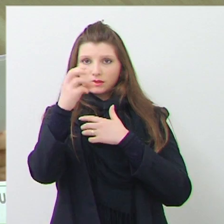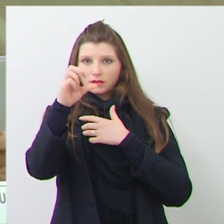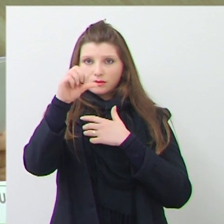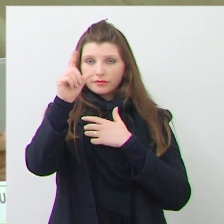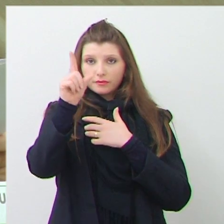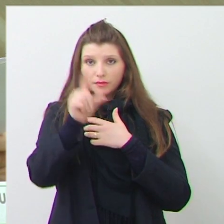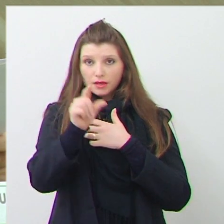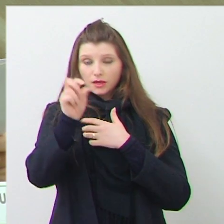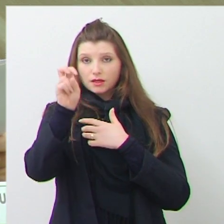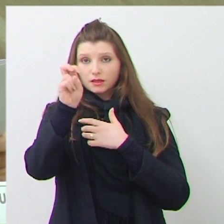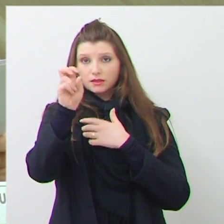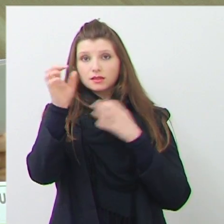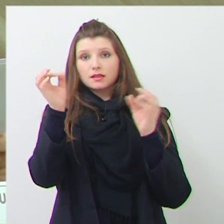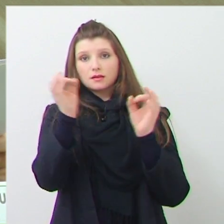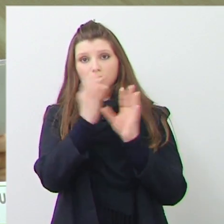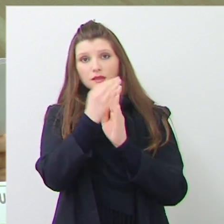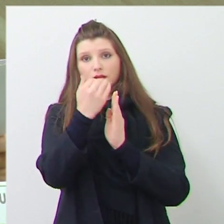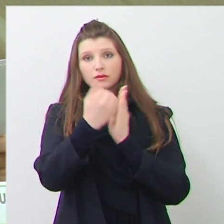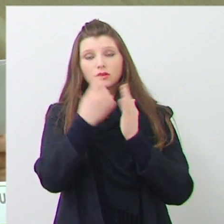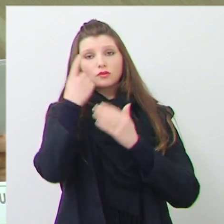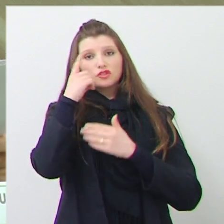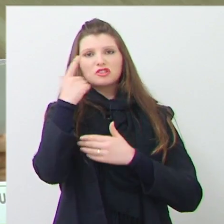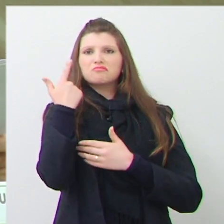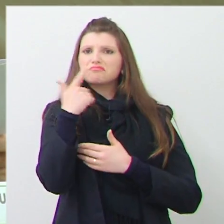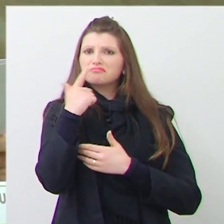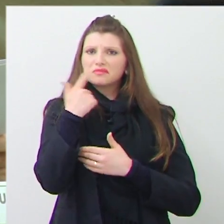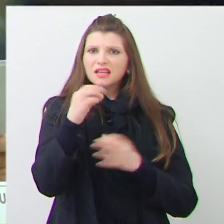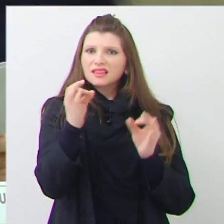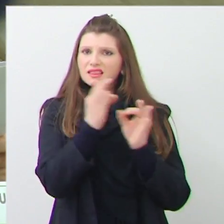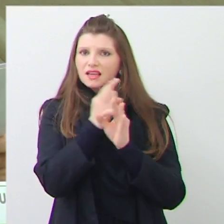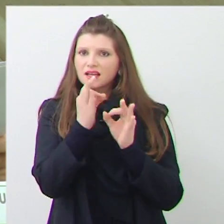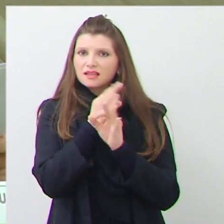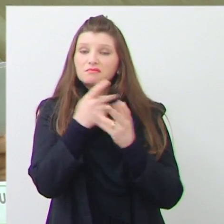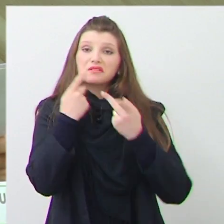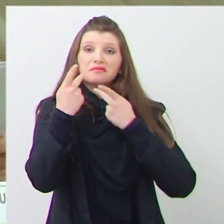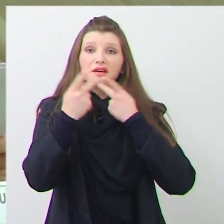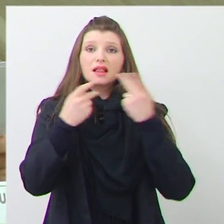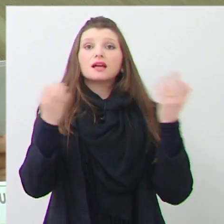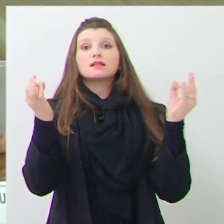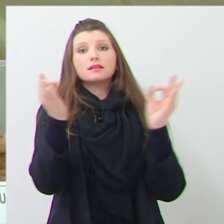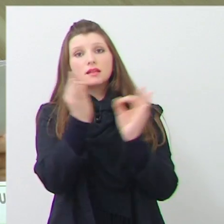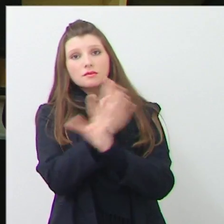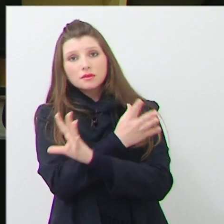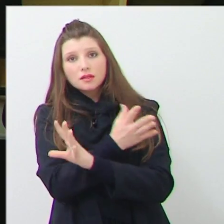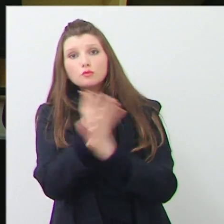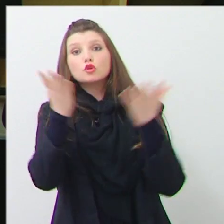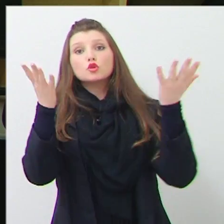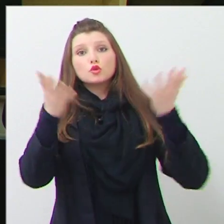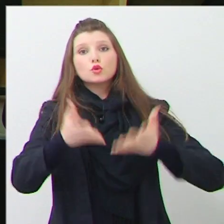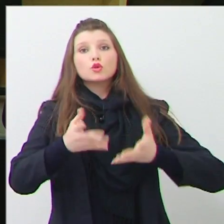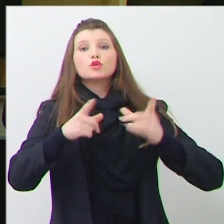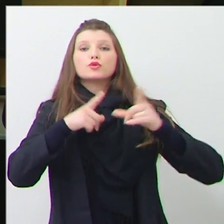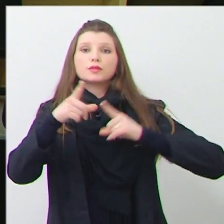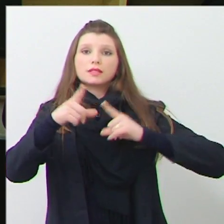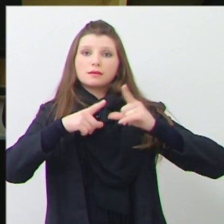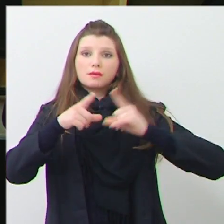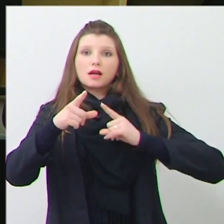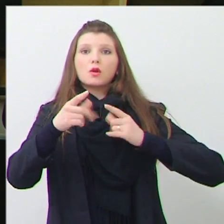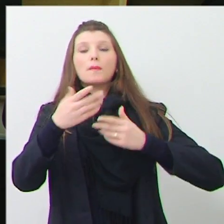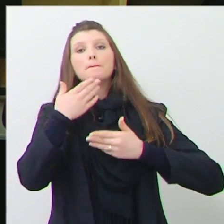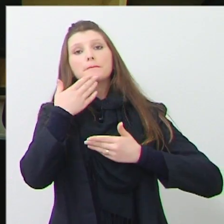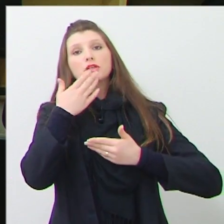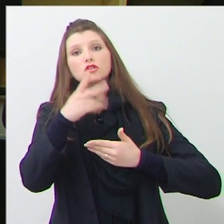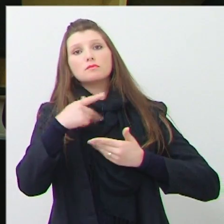039/15. Terminada a ordem do dia, não havendo mais nada a tratar, encerramos o trabalho da presente sessão. Convidamos os